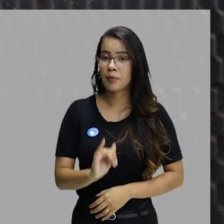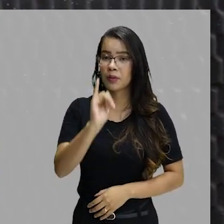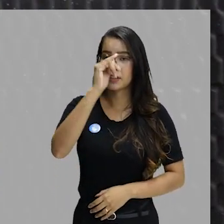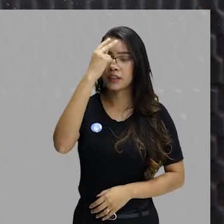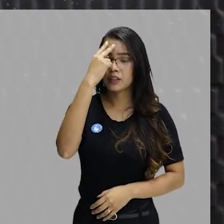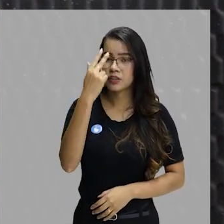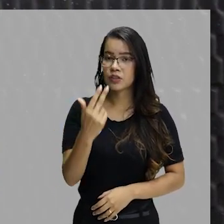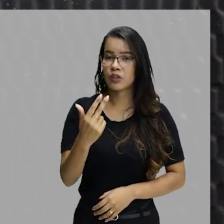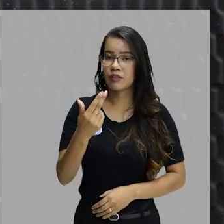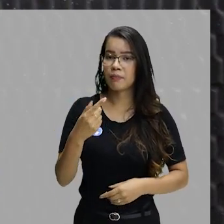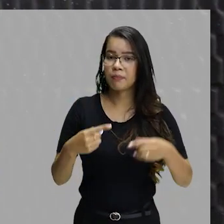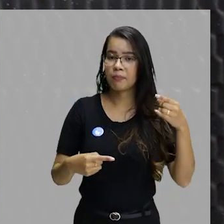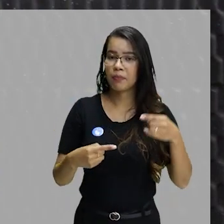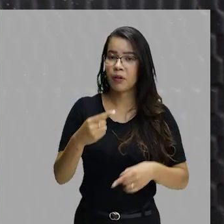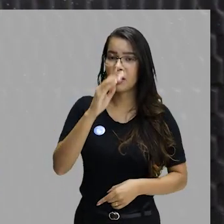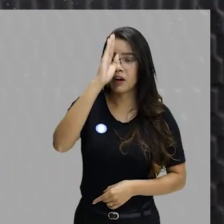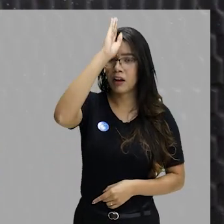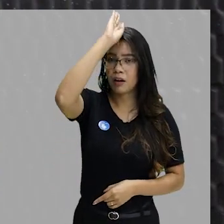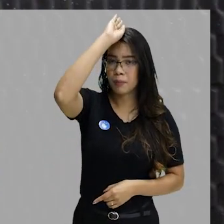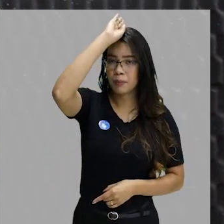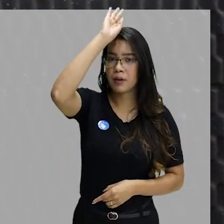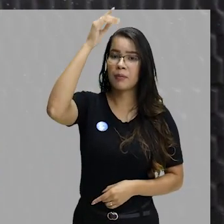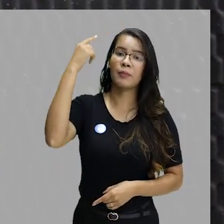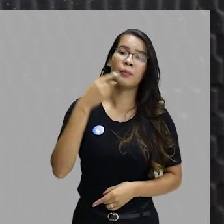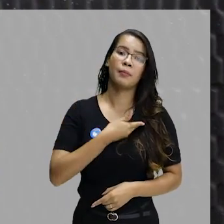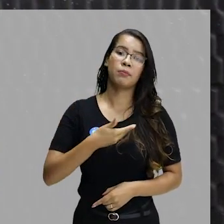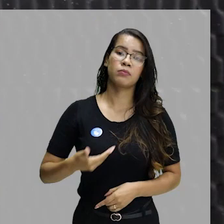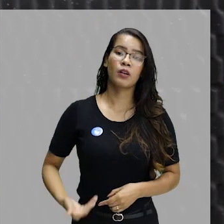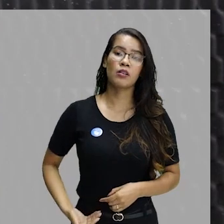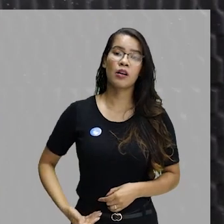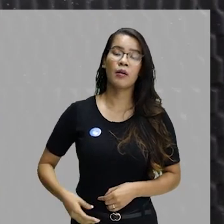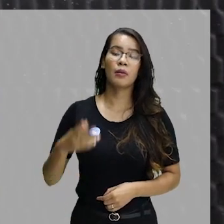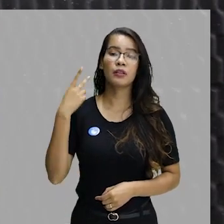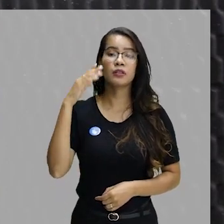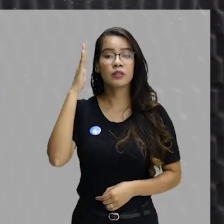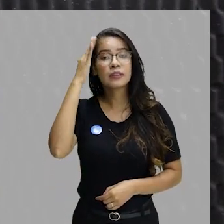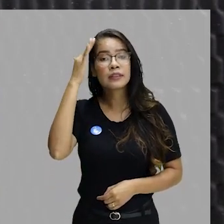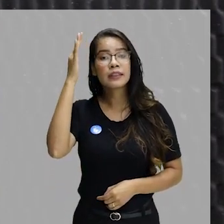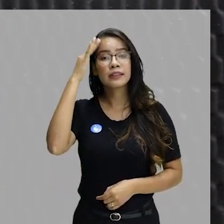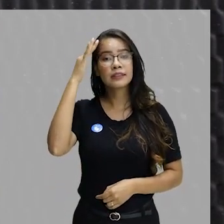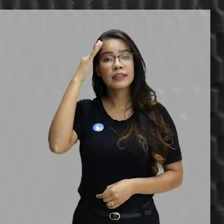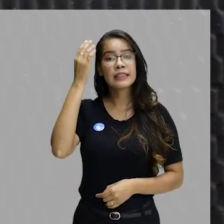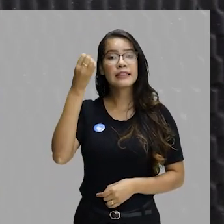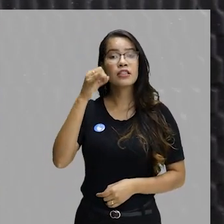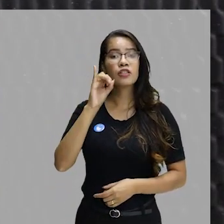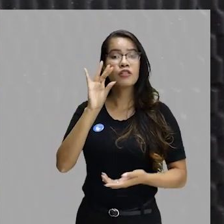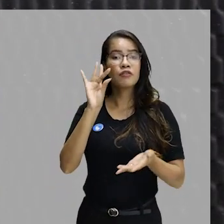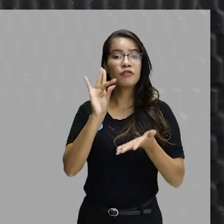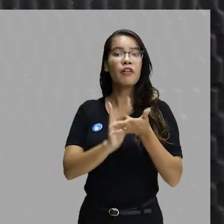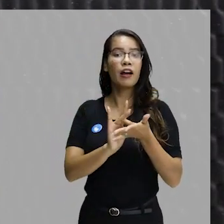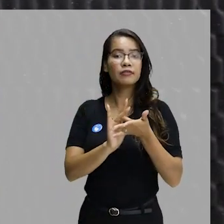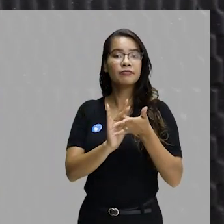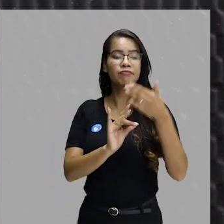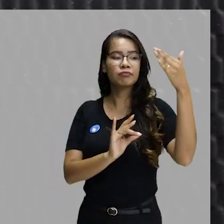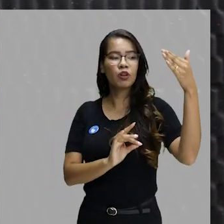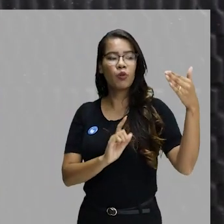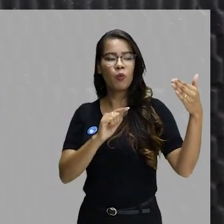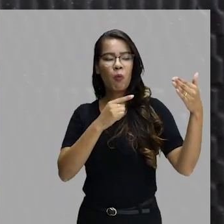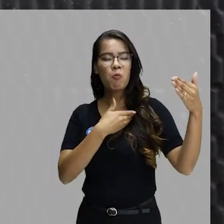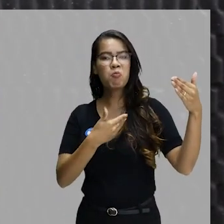política republicana para que a gente possa ter essa compreensão. Se de fato eu estou diante de uma forma de governo que